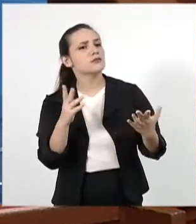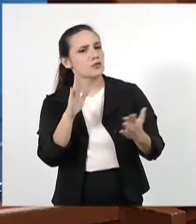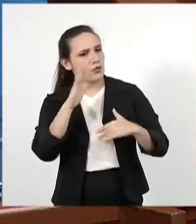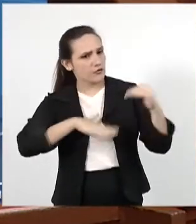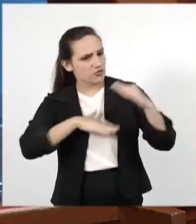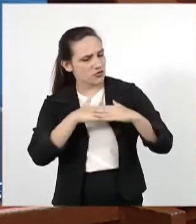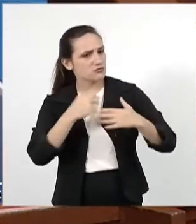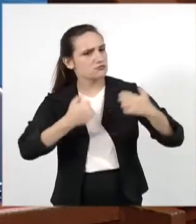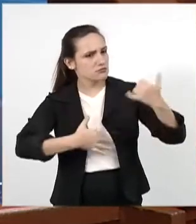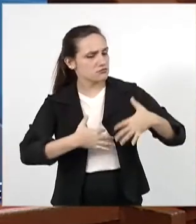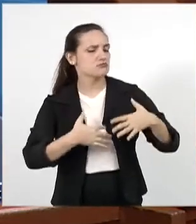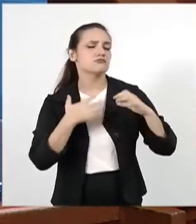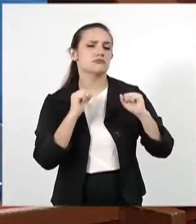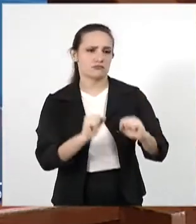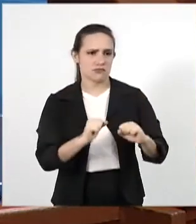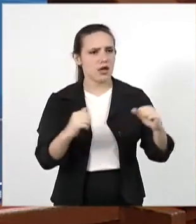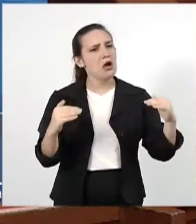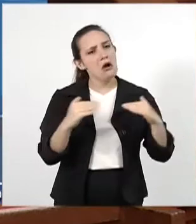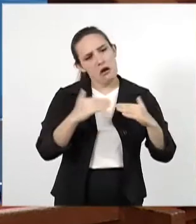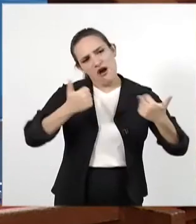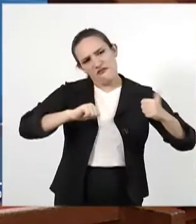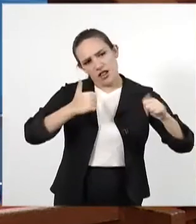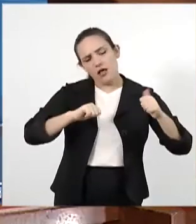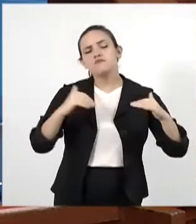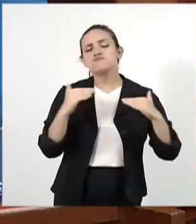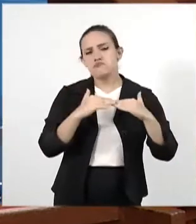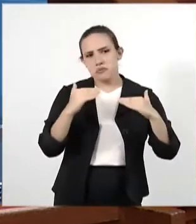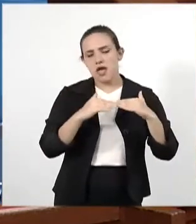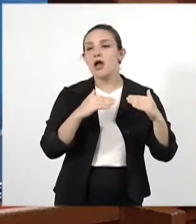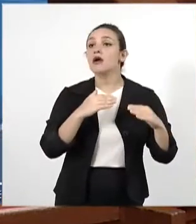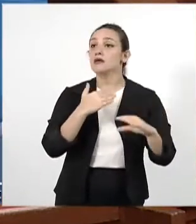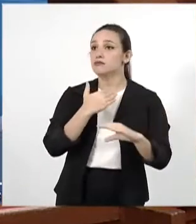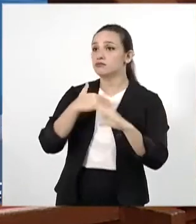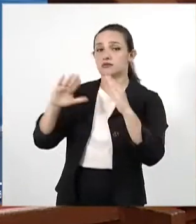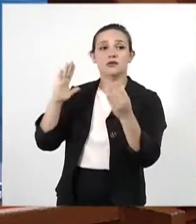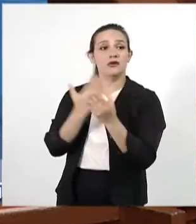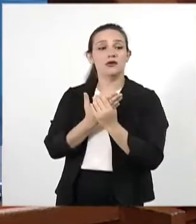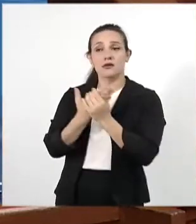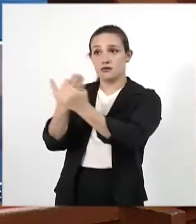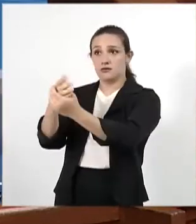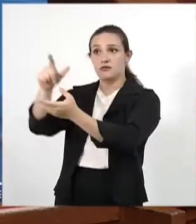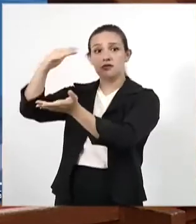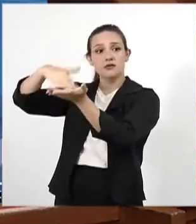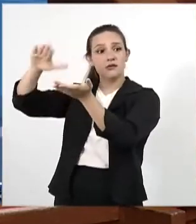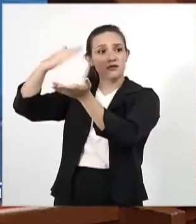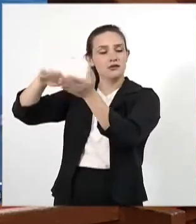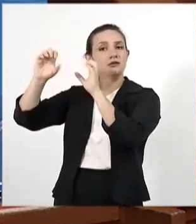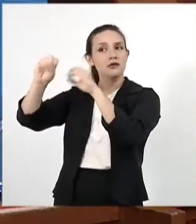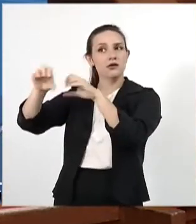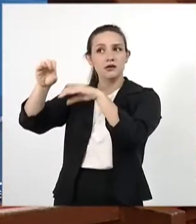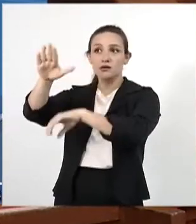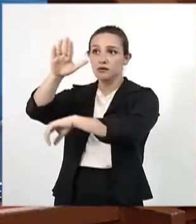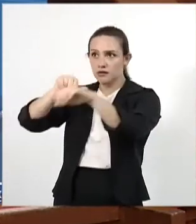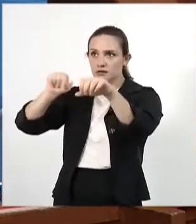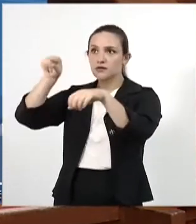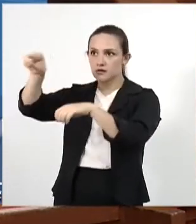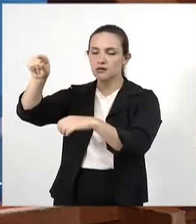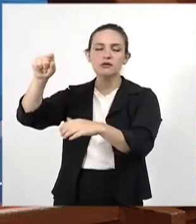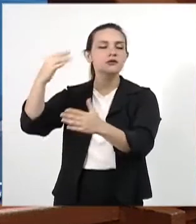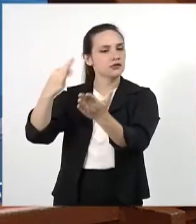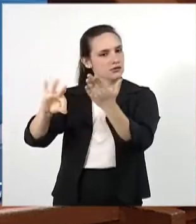Educação o processo de convocação, que era validado, e esse profissional, ele